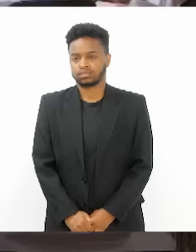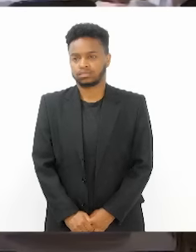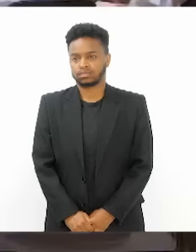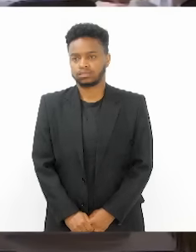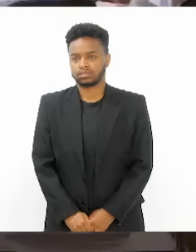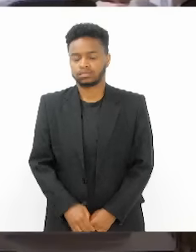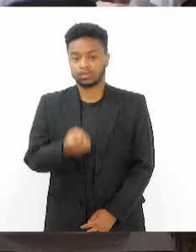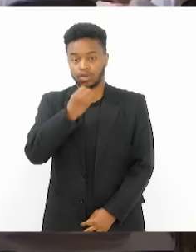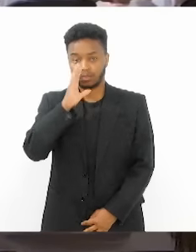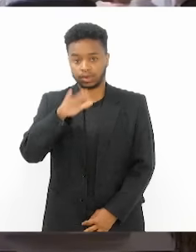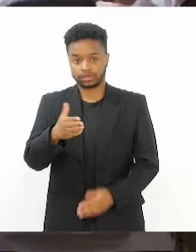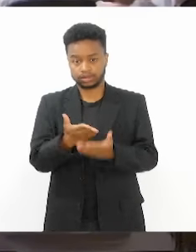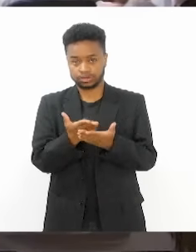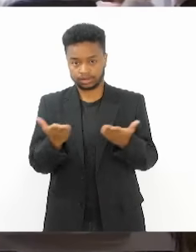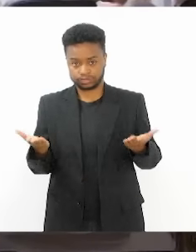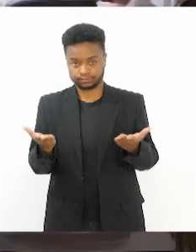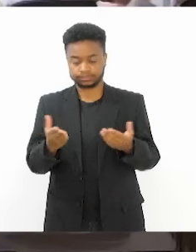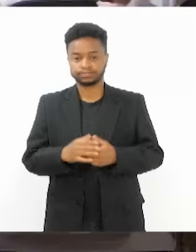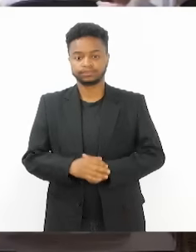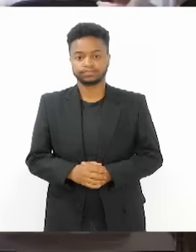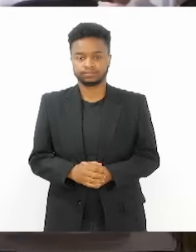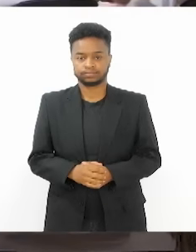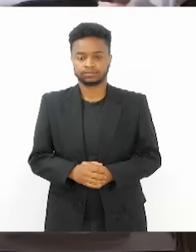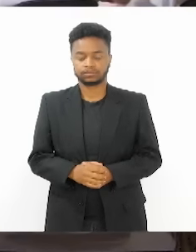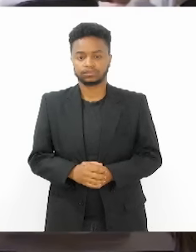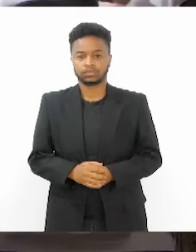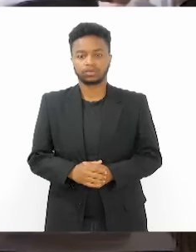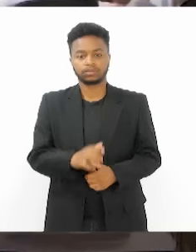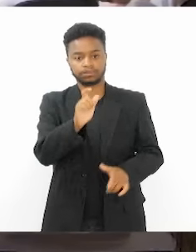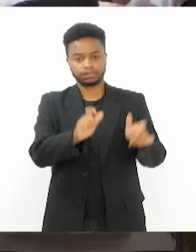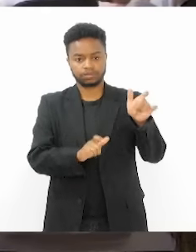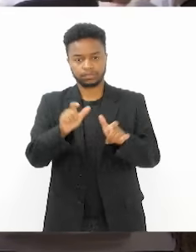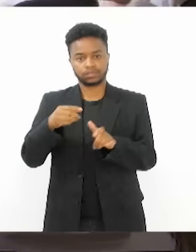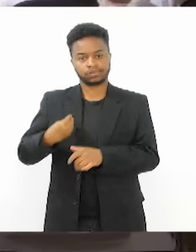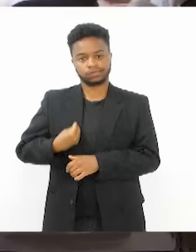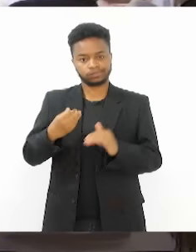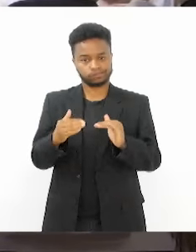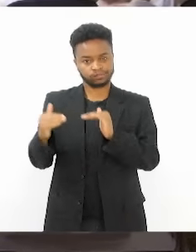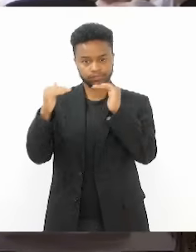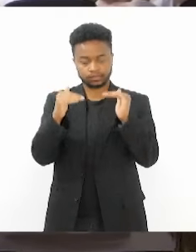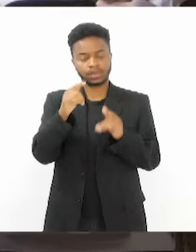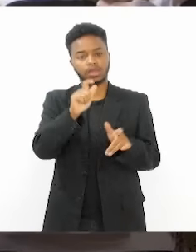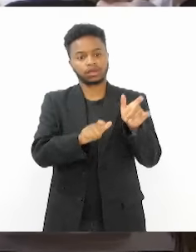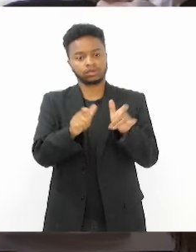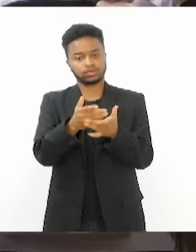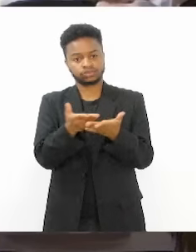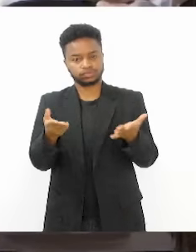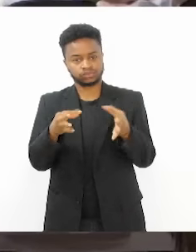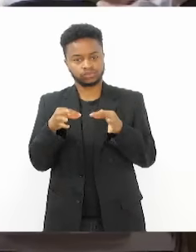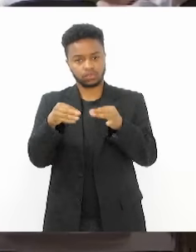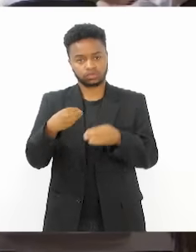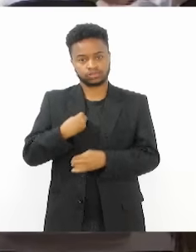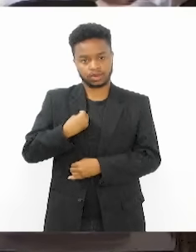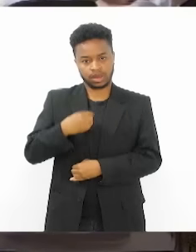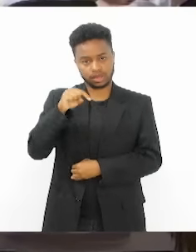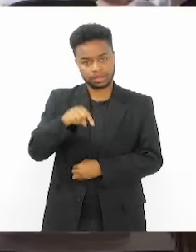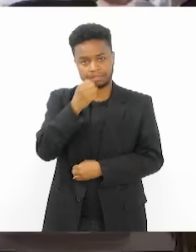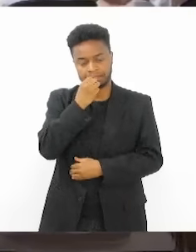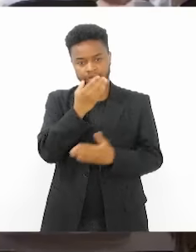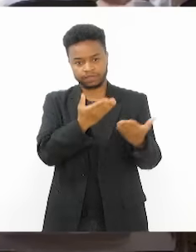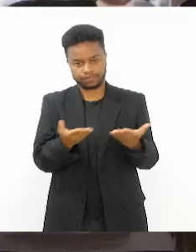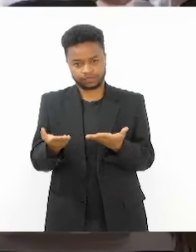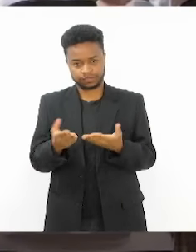Muito boa tarde a todos, autoridades presentes, senhoras e senhores, sejam todos muito